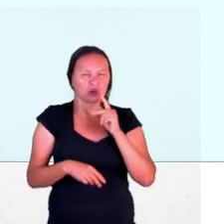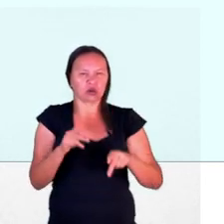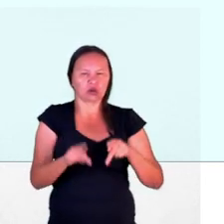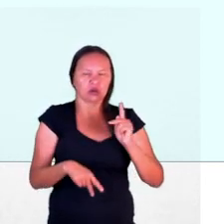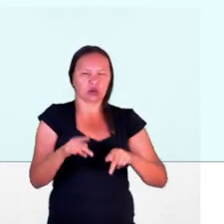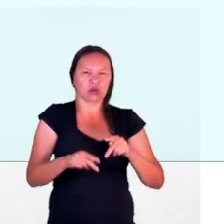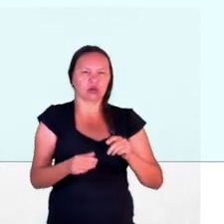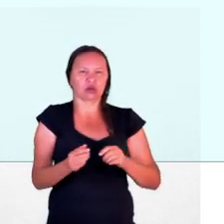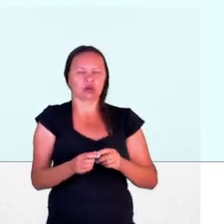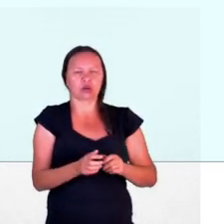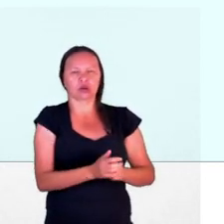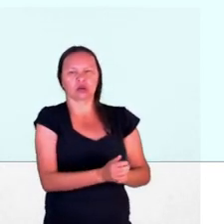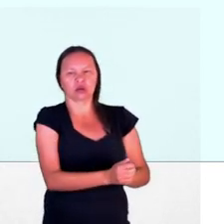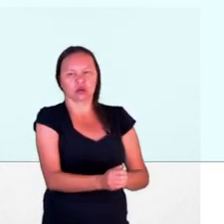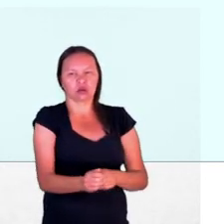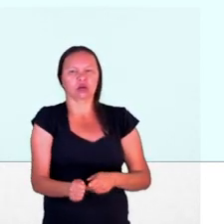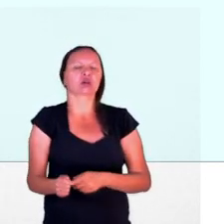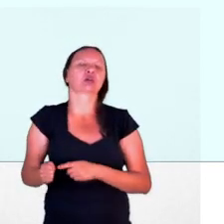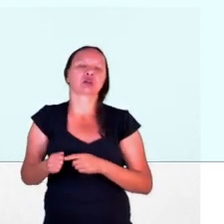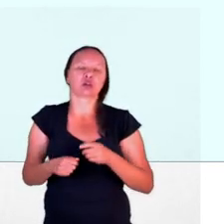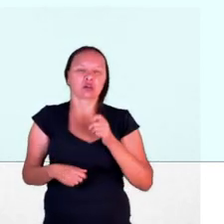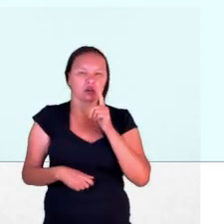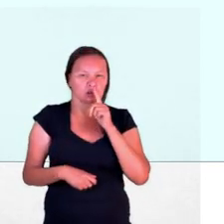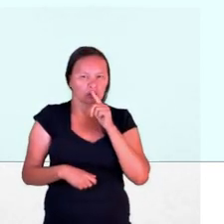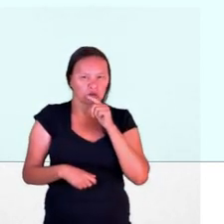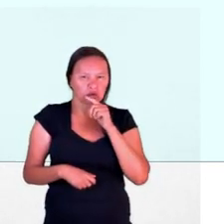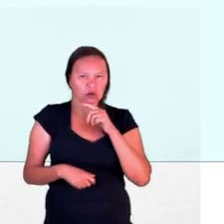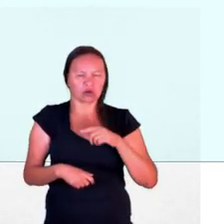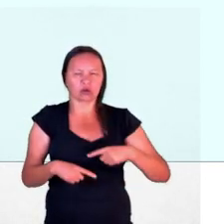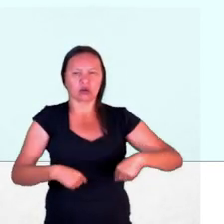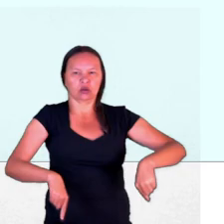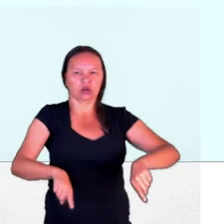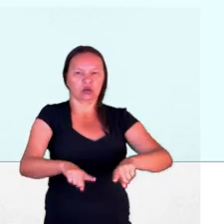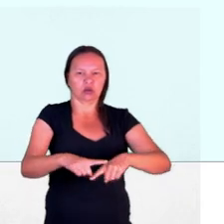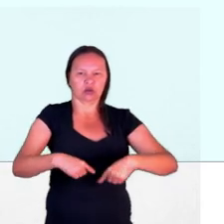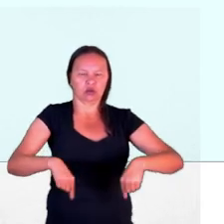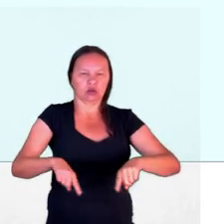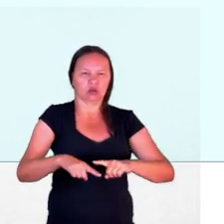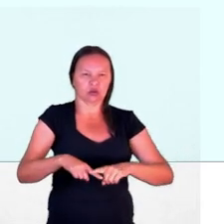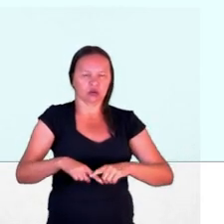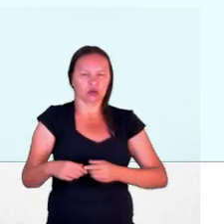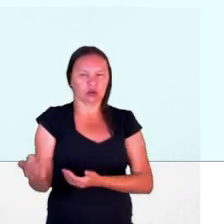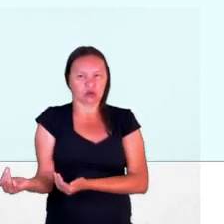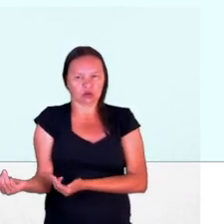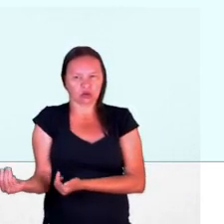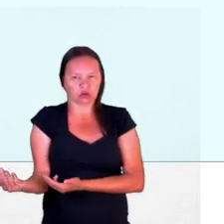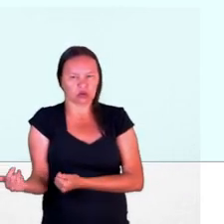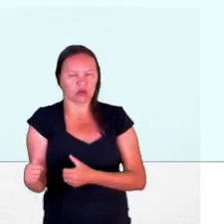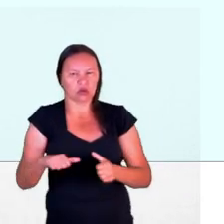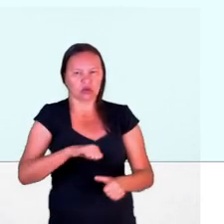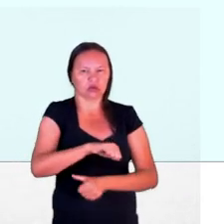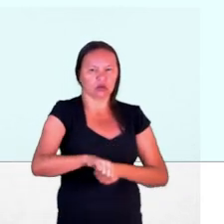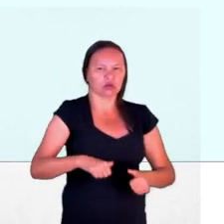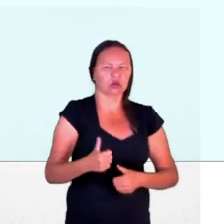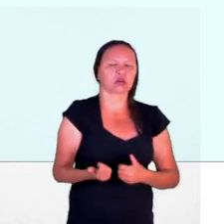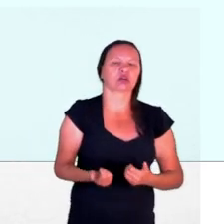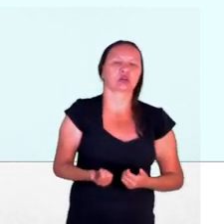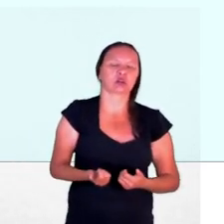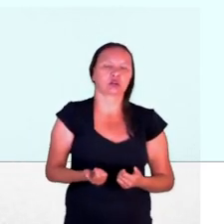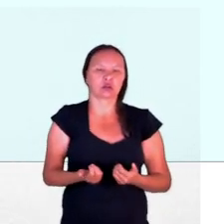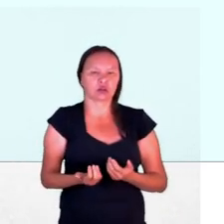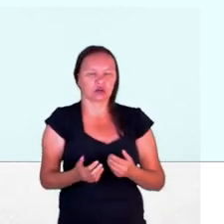coordeno o sub gtq Eu coordeno comunidades de terreiro eh juventudes transversalidades e e